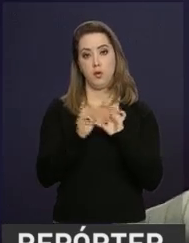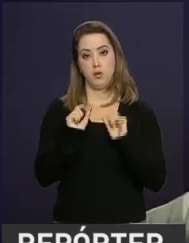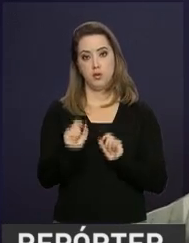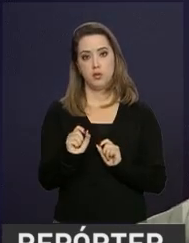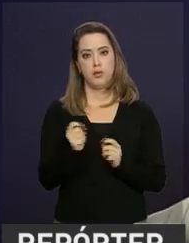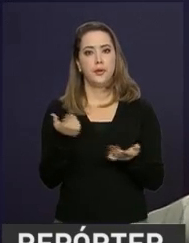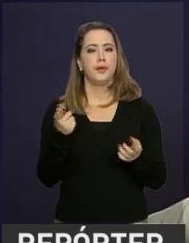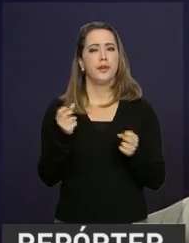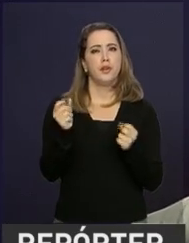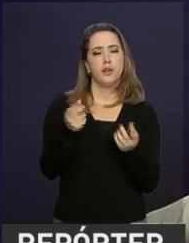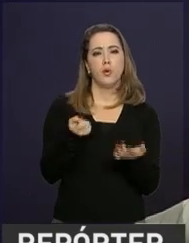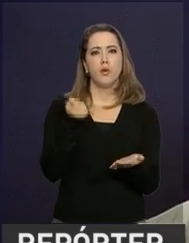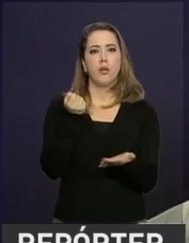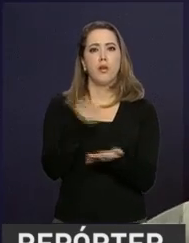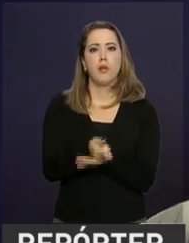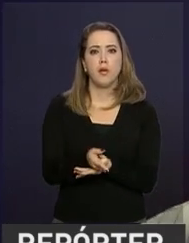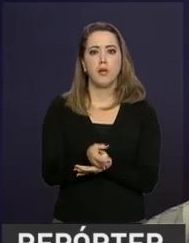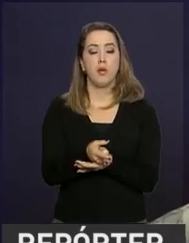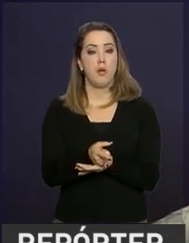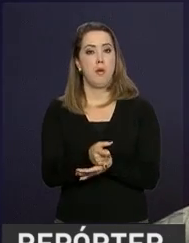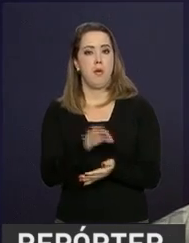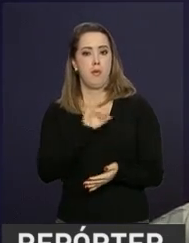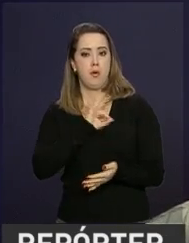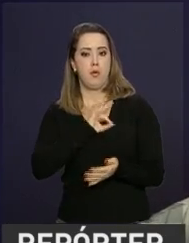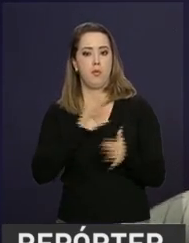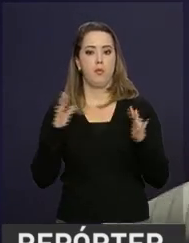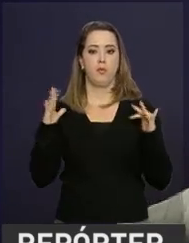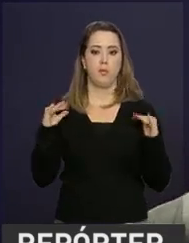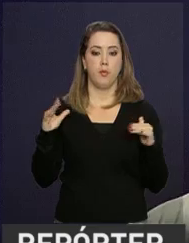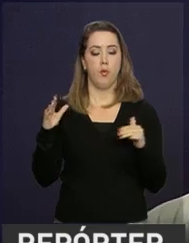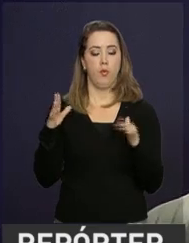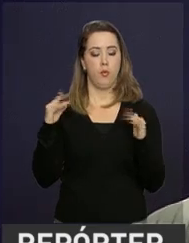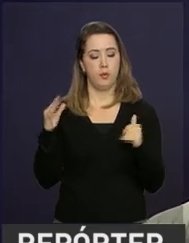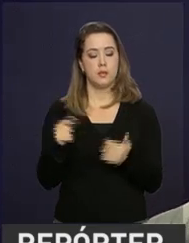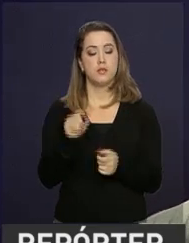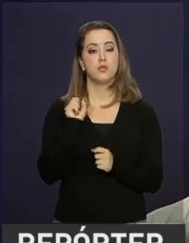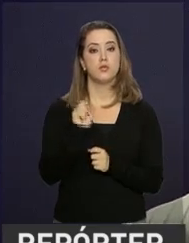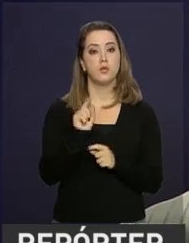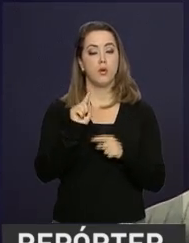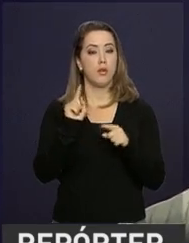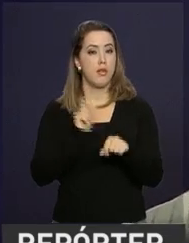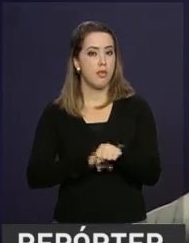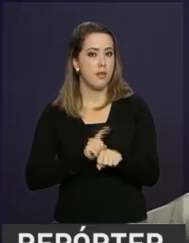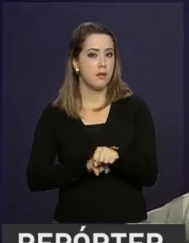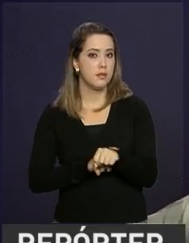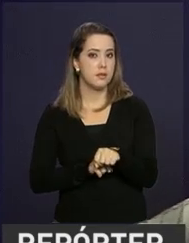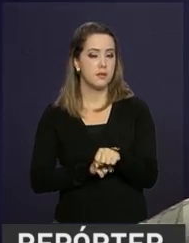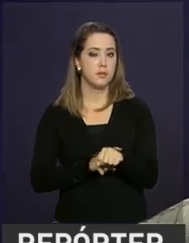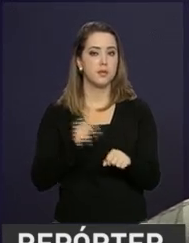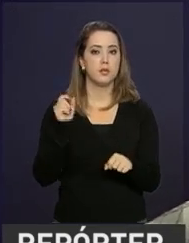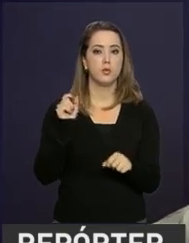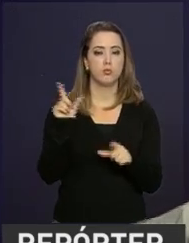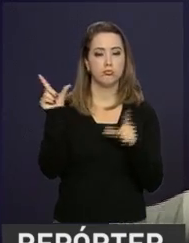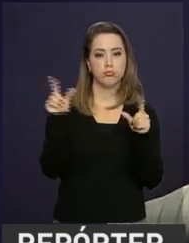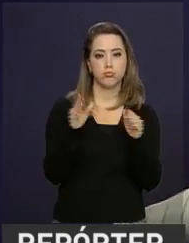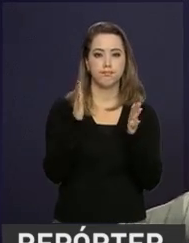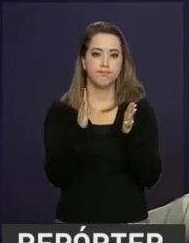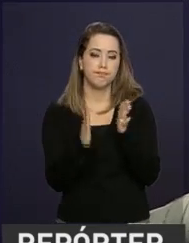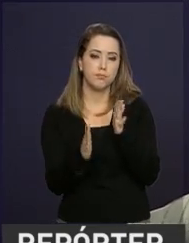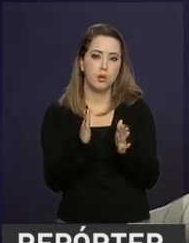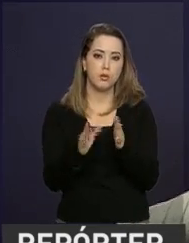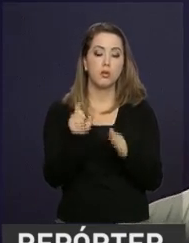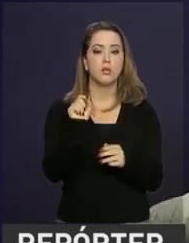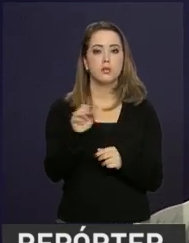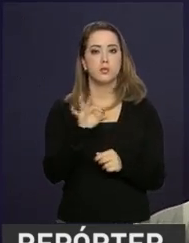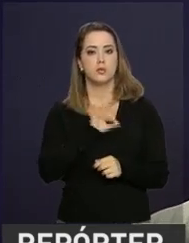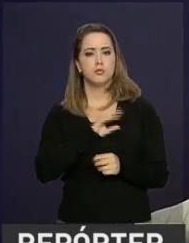comprar um período de descanso do policial esse período é parte desse período e parte do